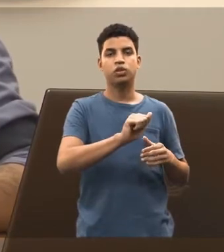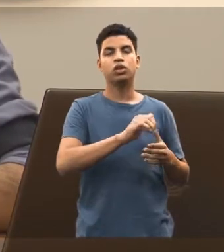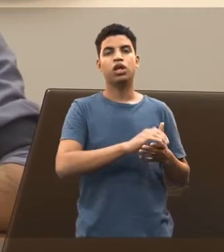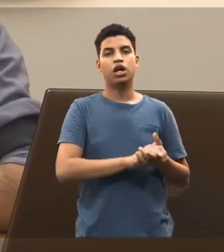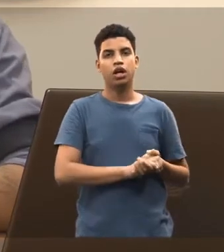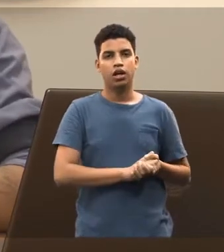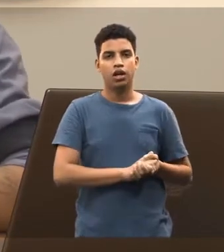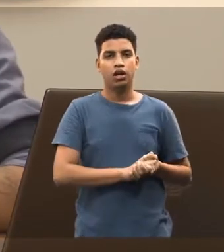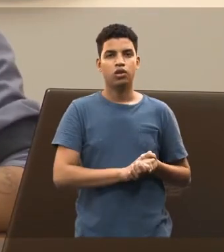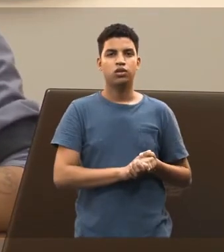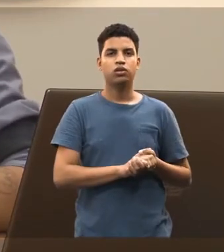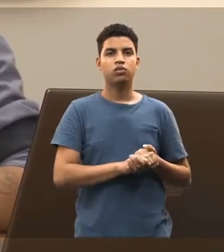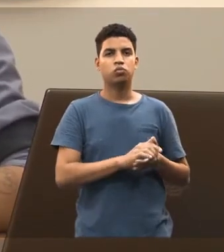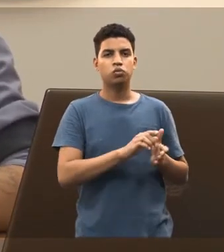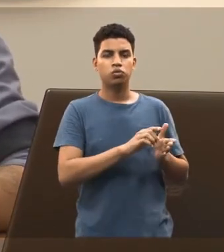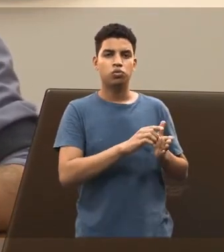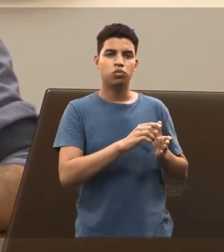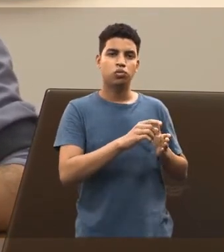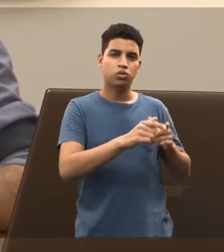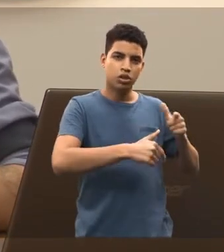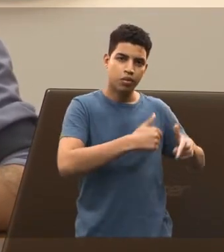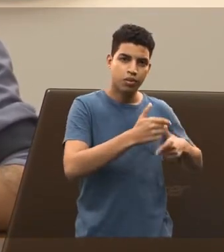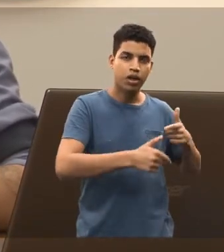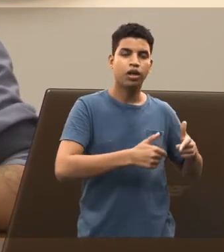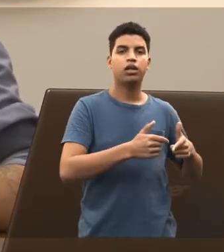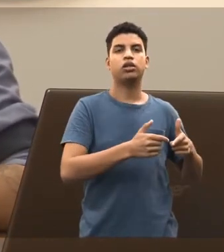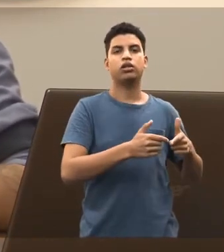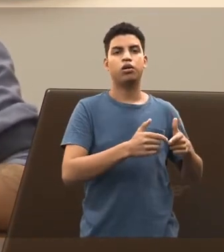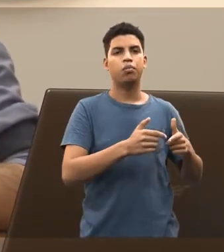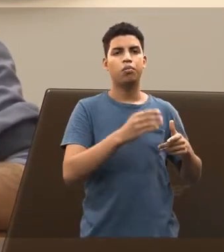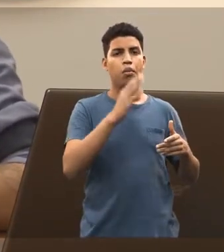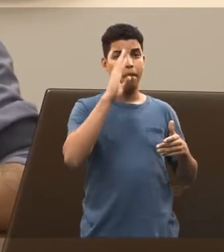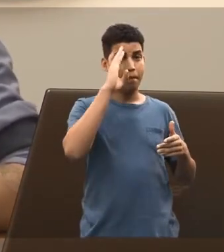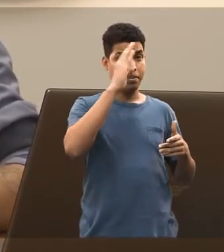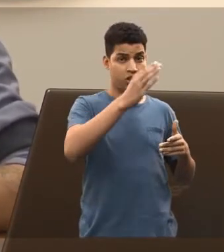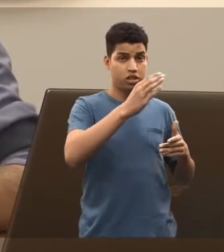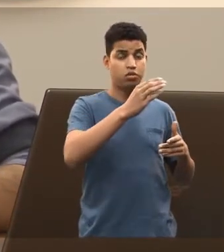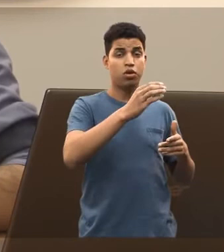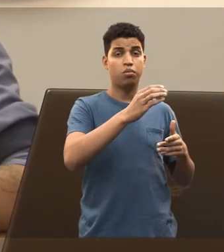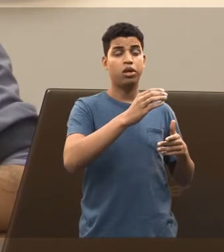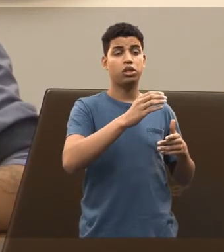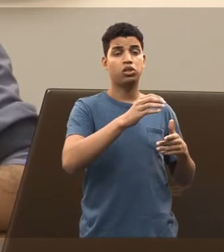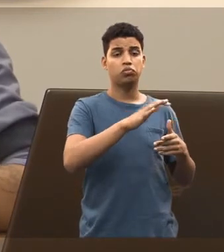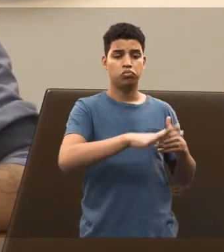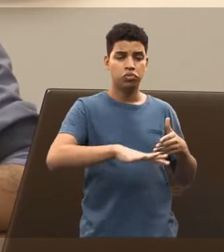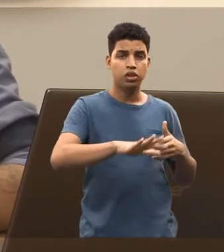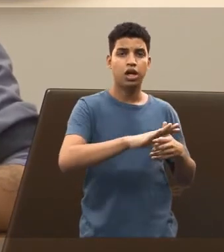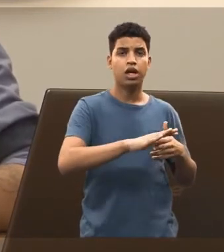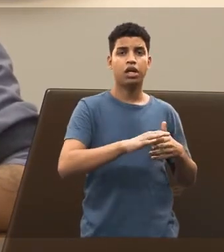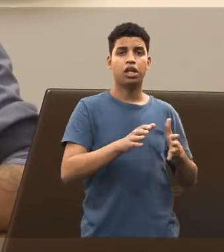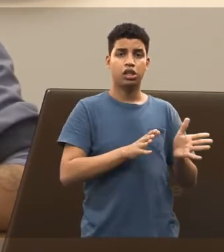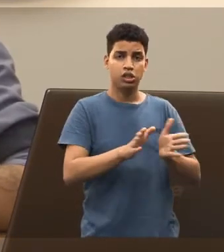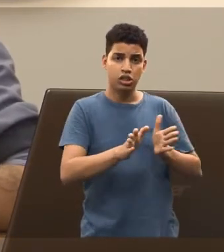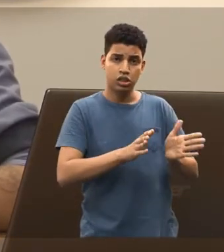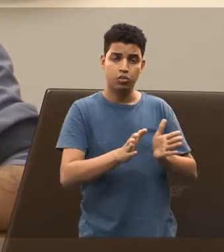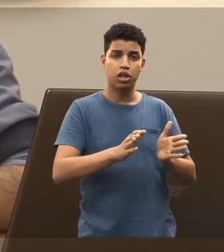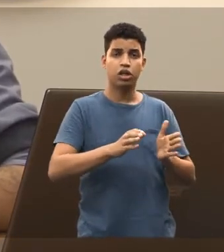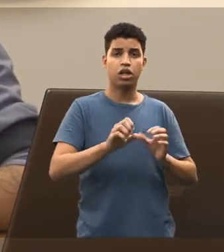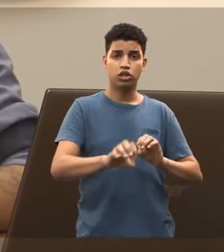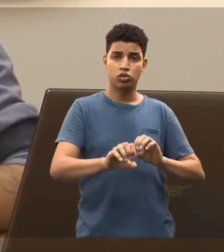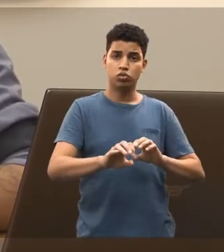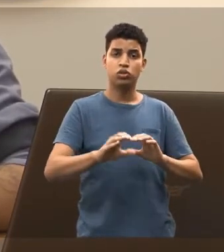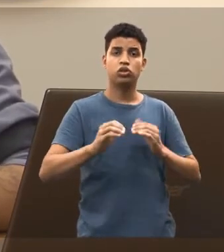Identidades, Deficiências, Educação e Acessibilidade, a gente trabalha principalmente no campo da acessibilidade no ensino